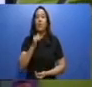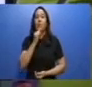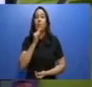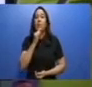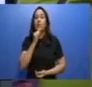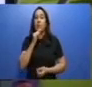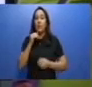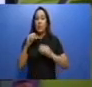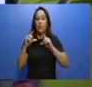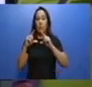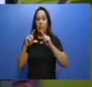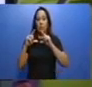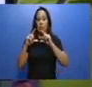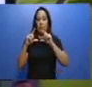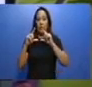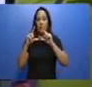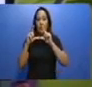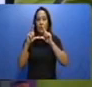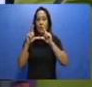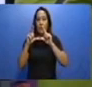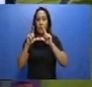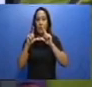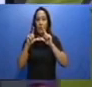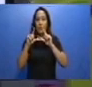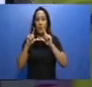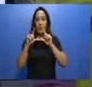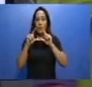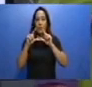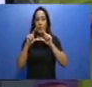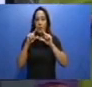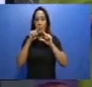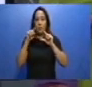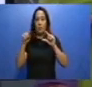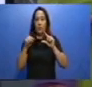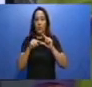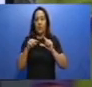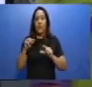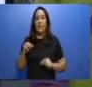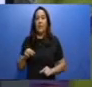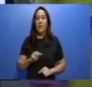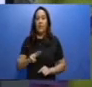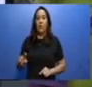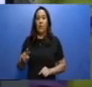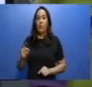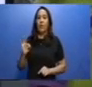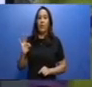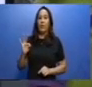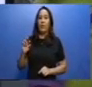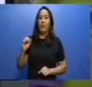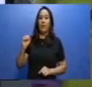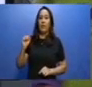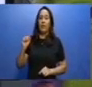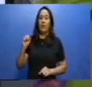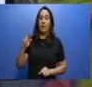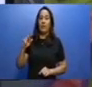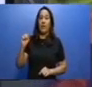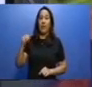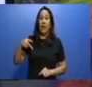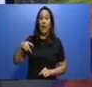exemplo, eu vejo um trapézio. Lembra do trapézio que a professora falou? Se eu olhar